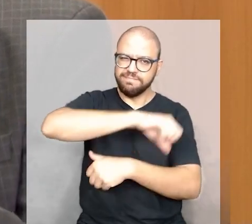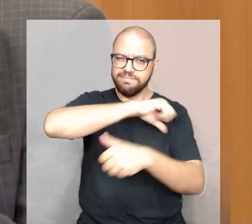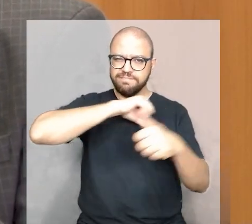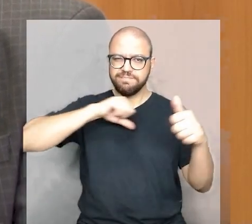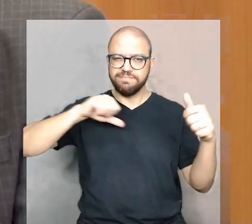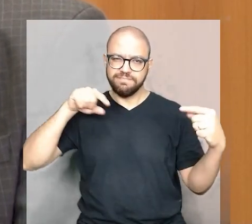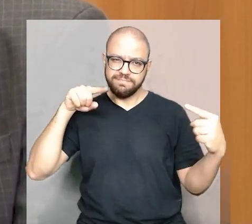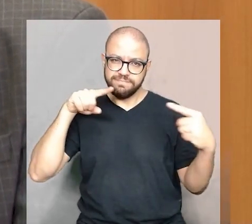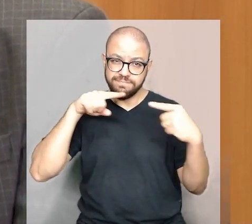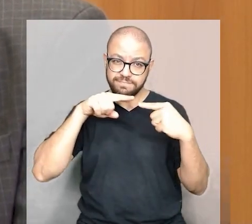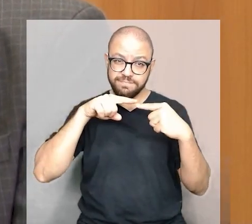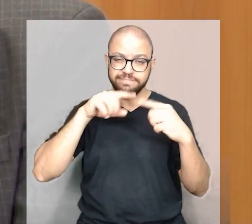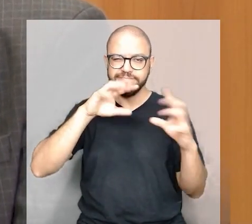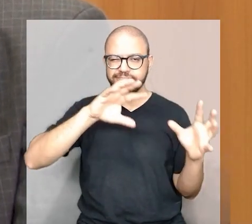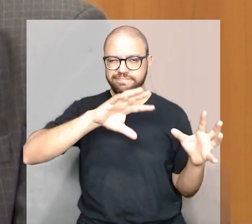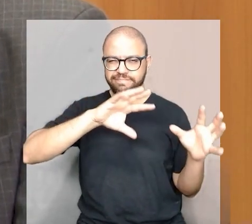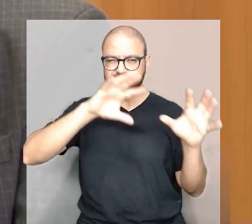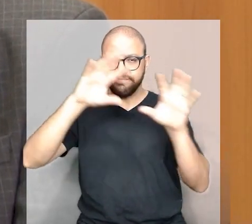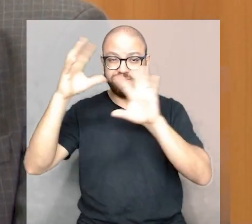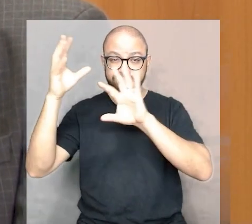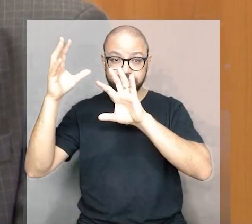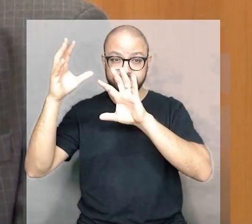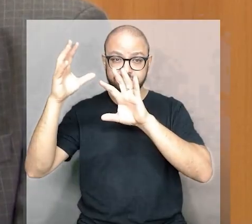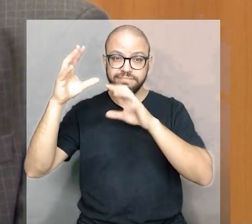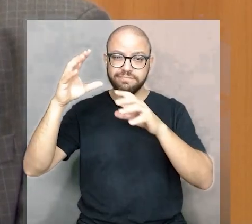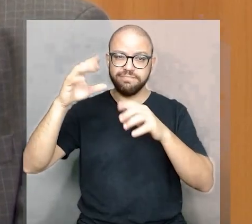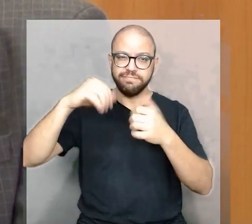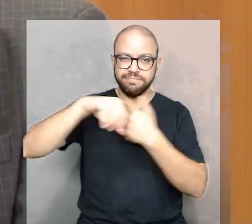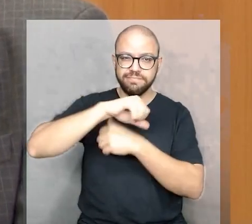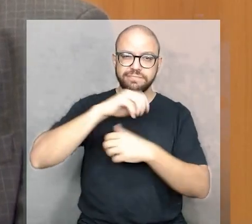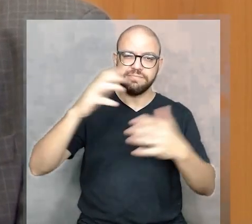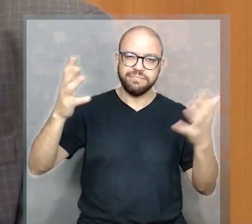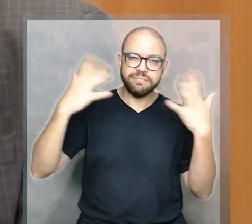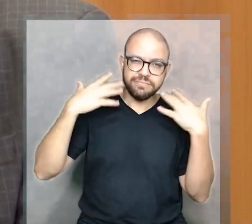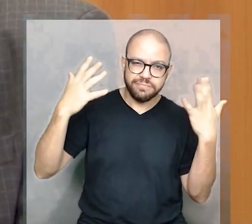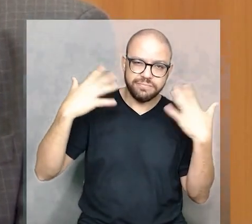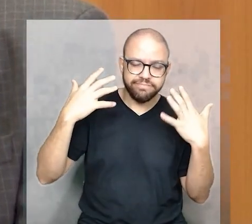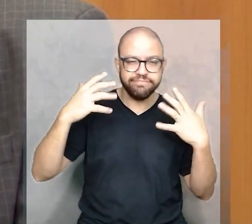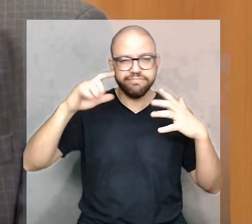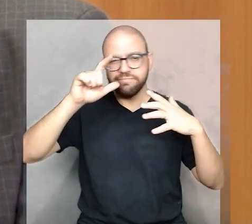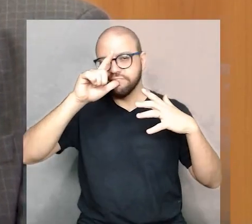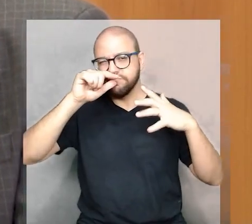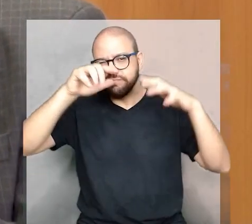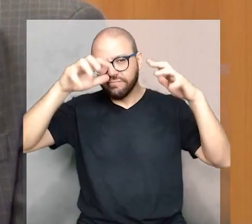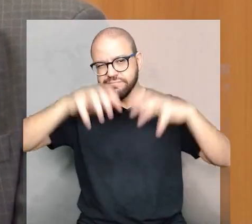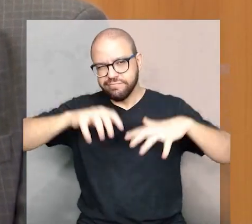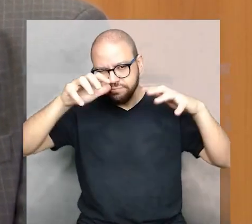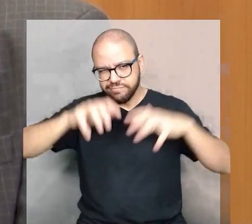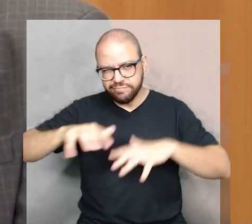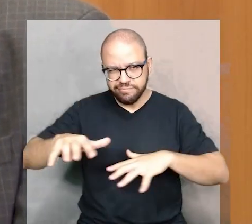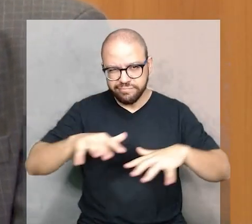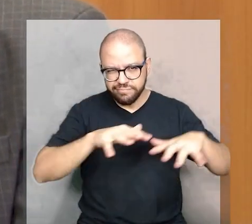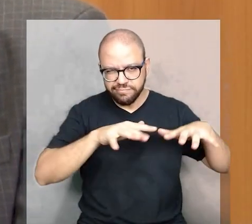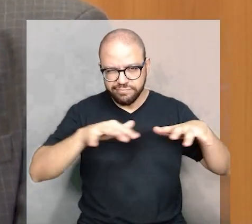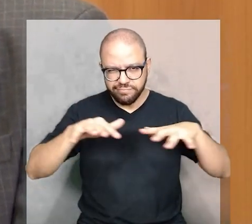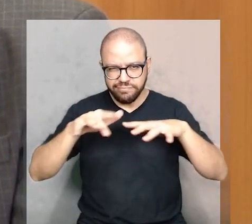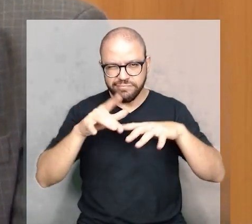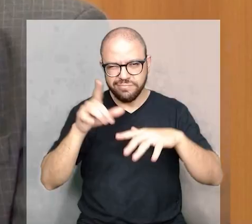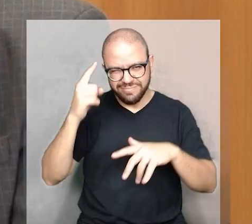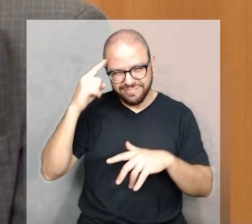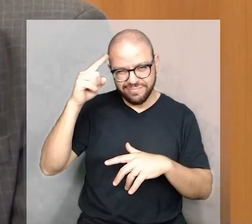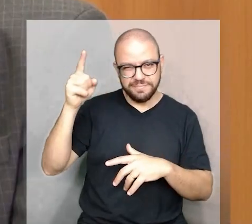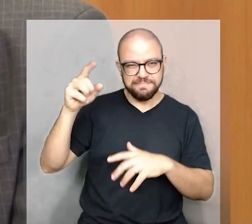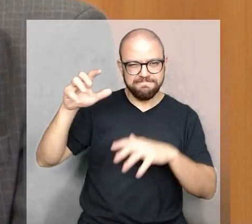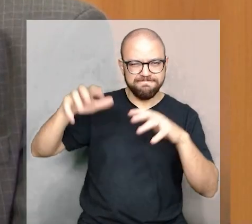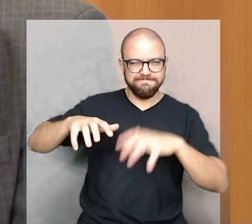né, porque são atingidos pela mudança climática, né? Onda de calor, enchentes, tragédias, né? Nós tivemos no Brasil essa tragédia